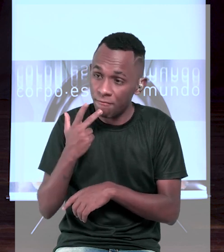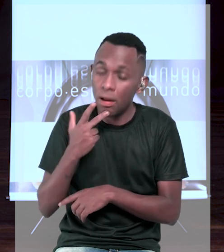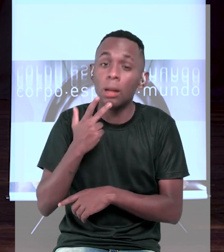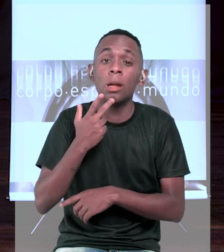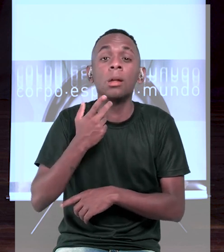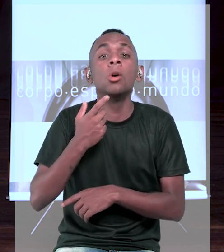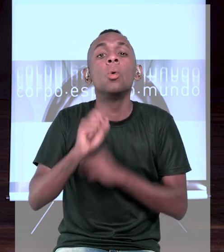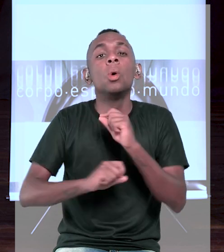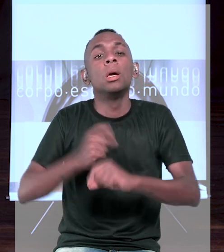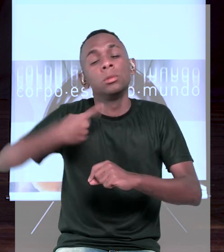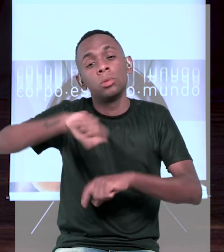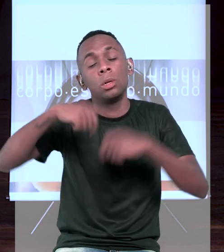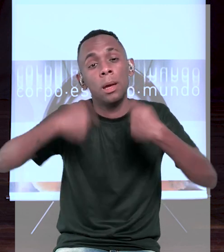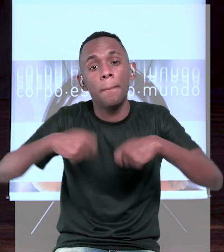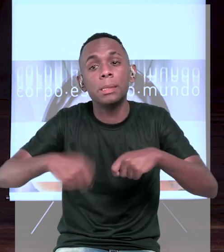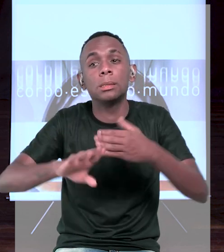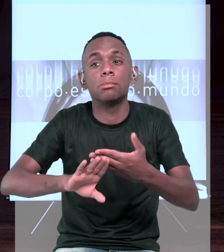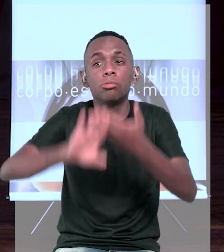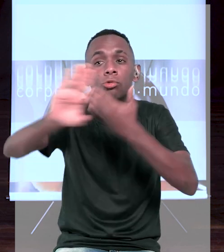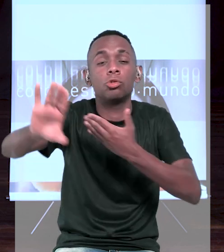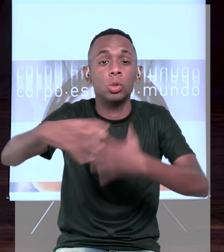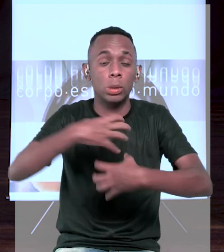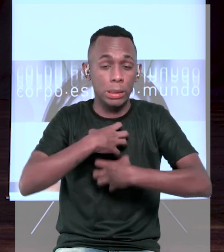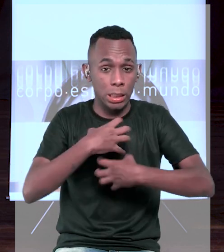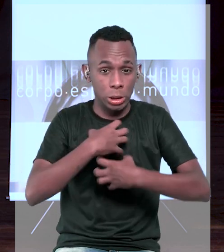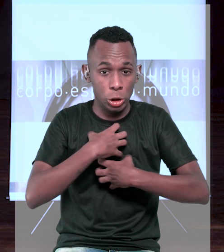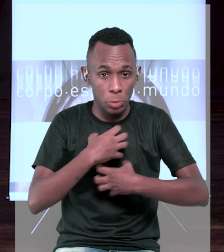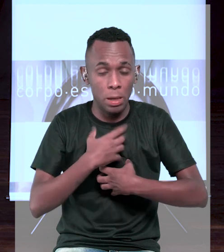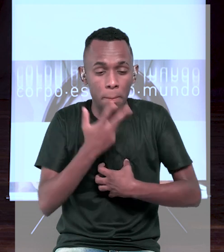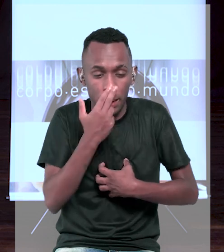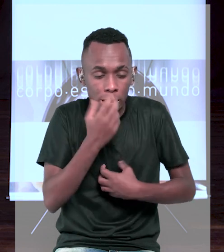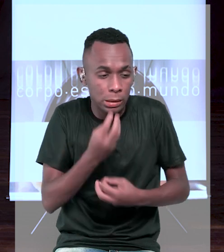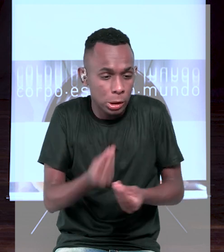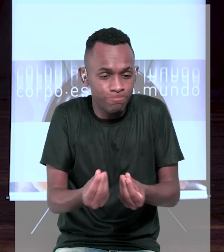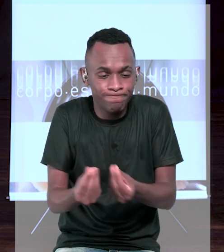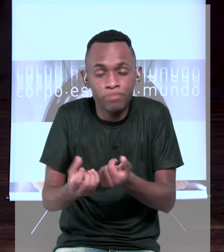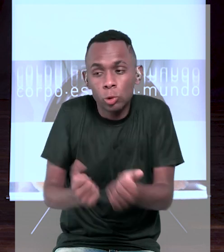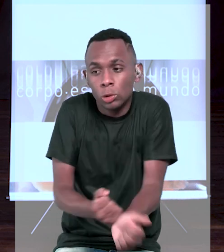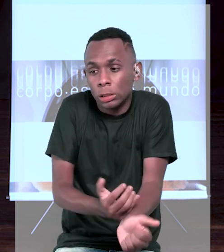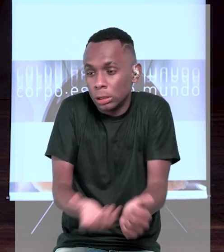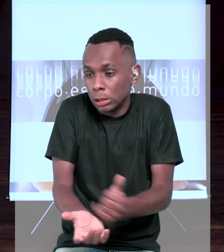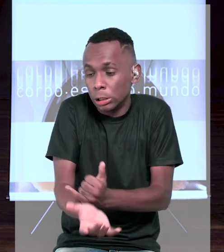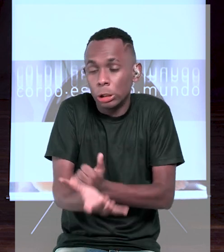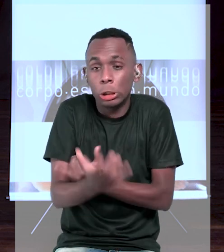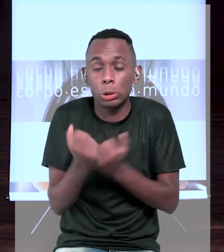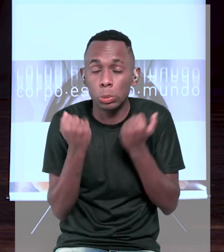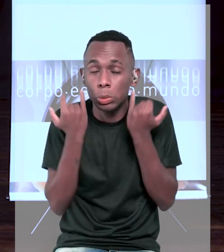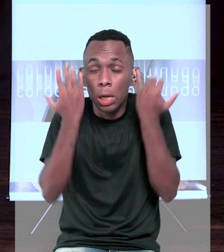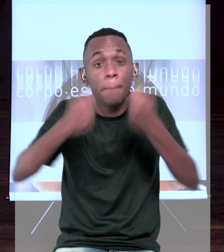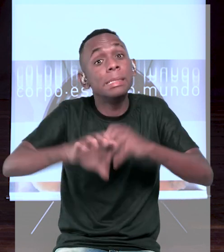Precisamos nos afastar dos sentidos, do que é sensorial, das sensações, das